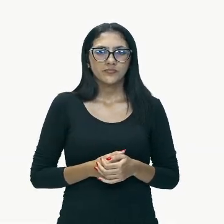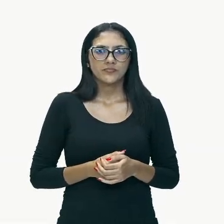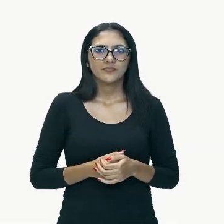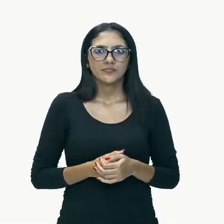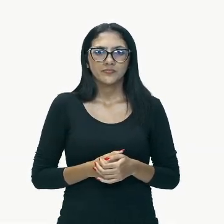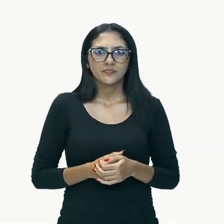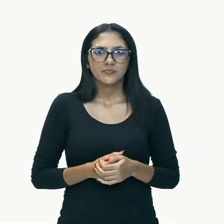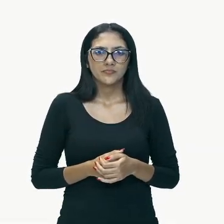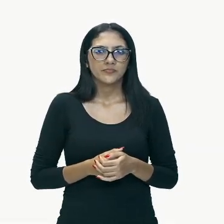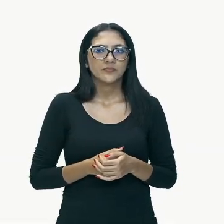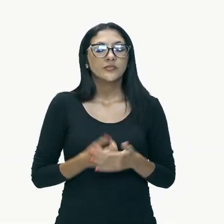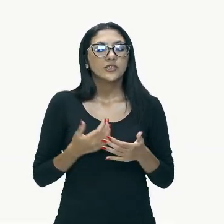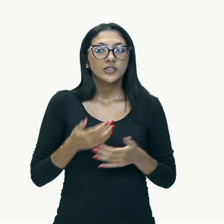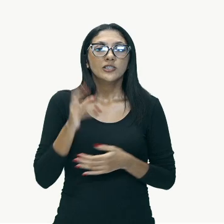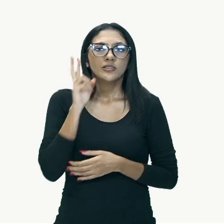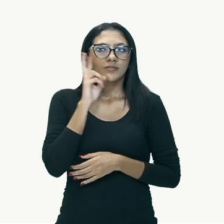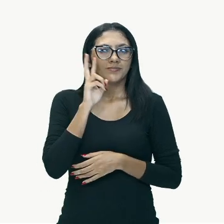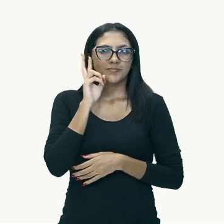Então lembrem o seguinte,